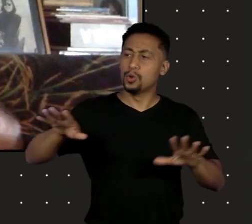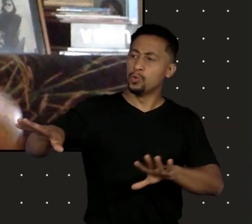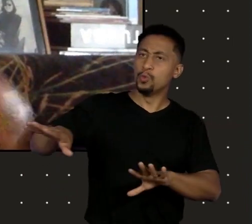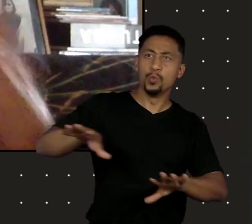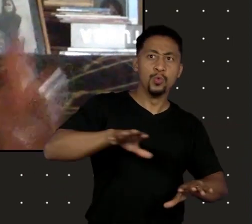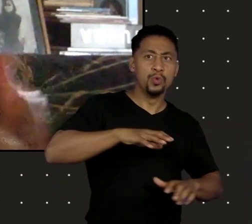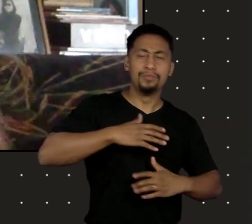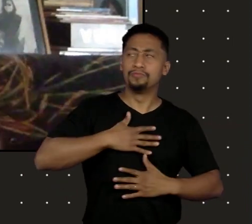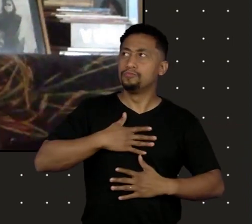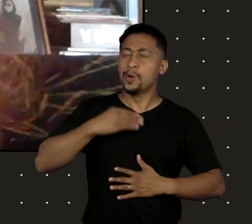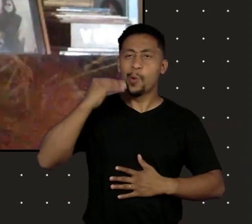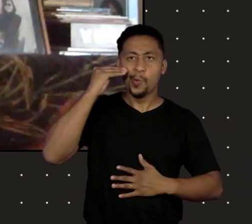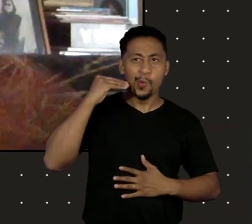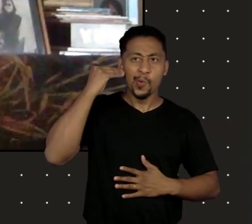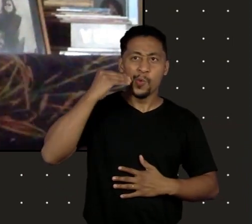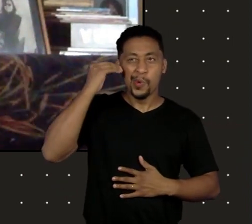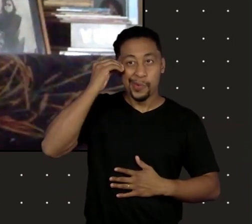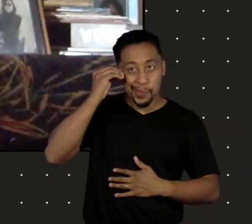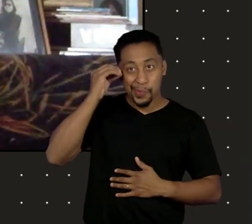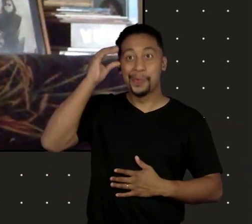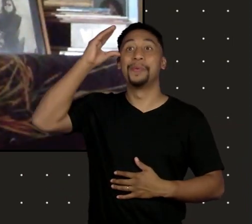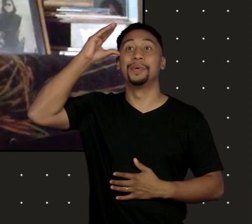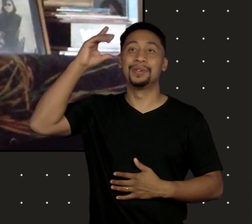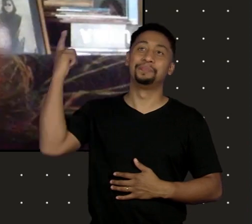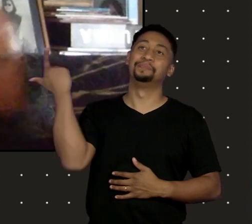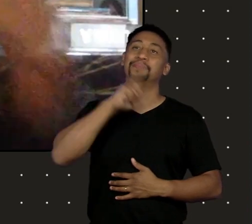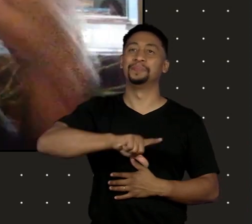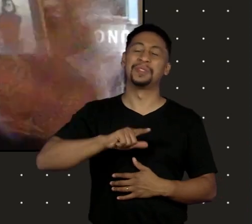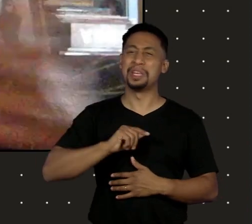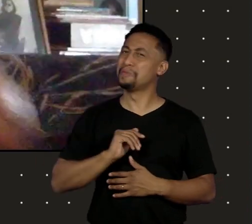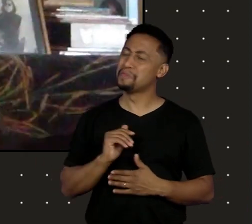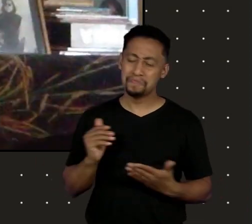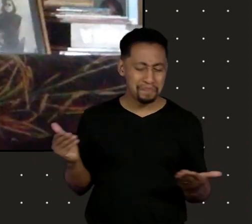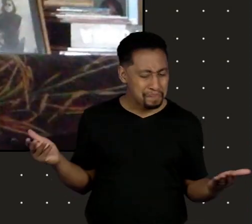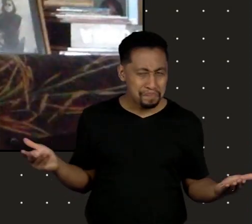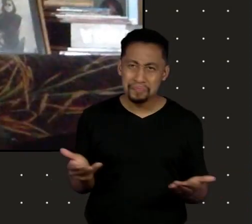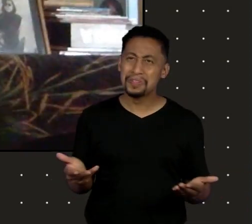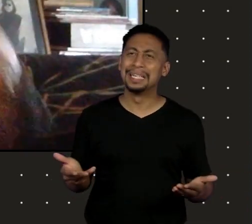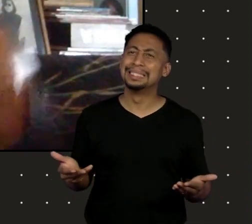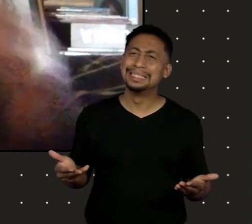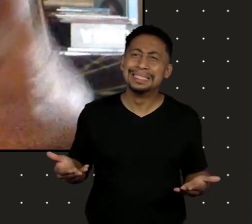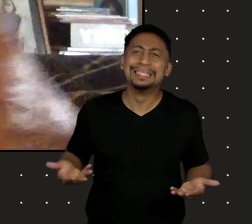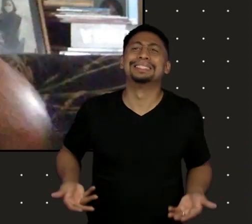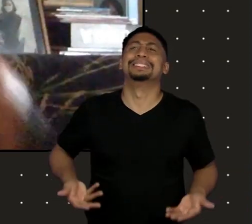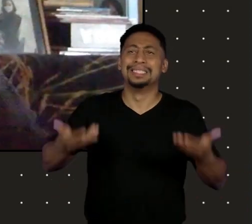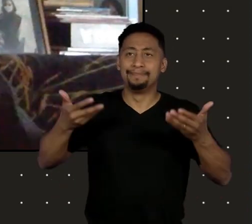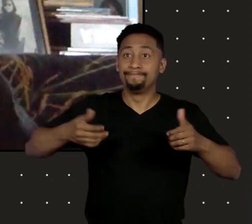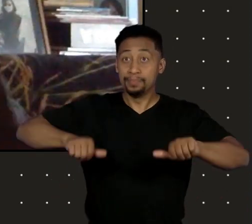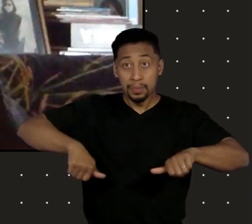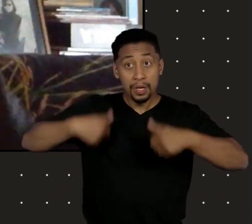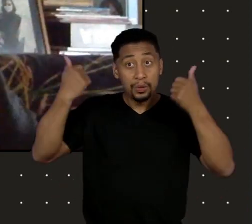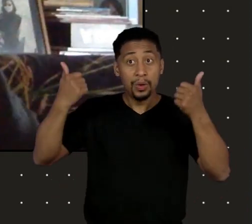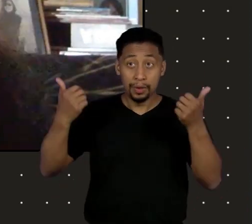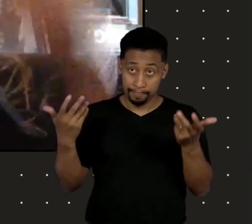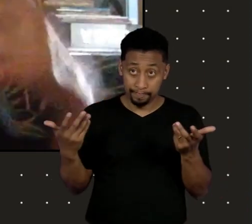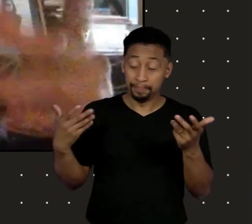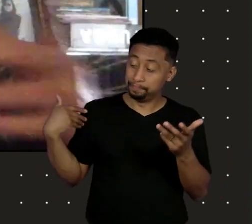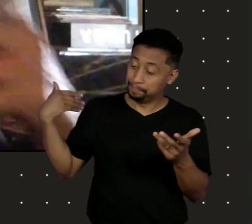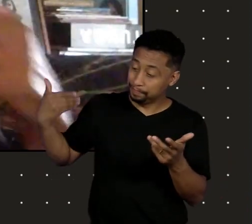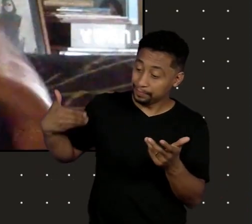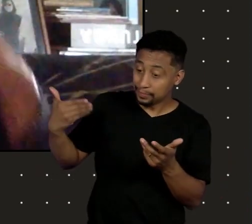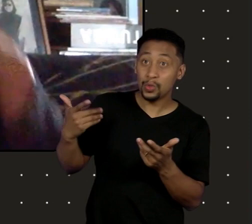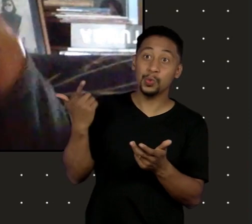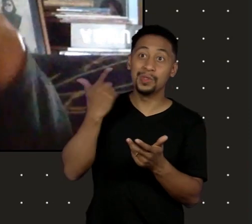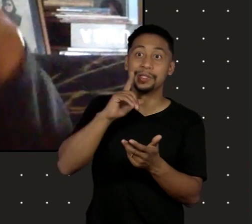foi transformando ele nesse ator que ele é hoje, cada vez melhor. Também o caminho, por exemplo, dele